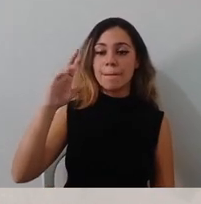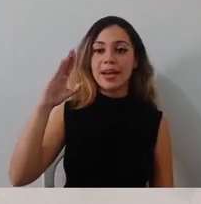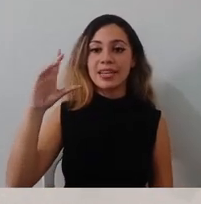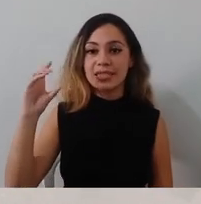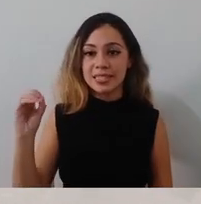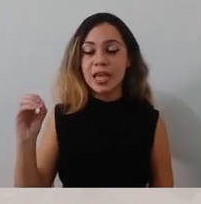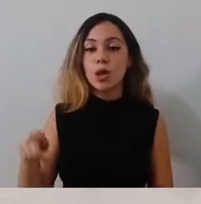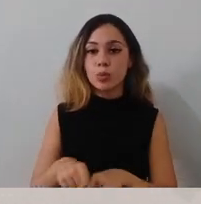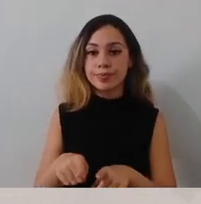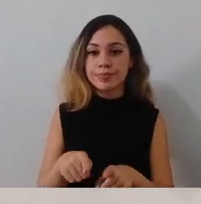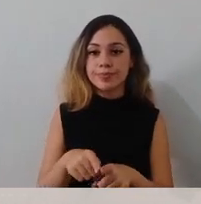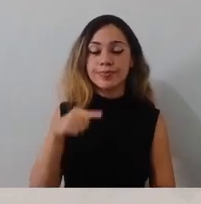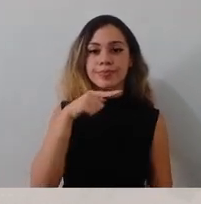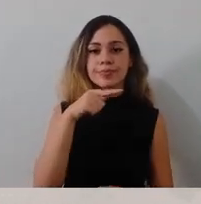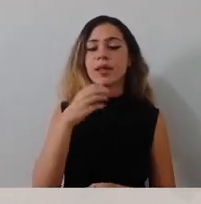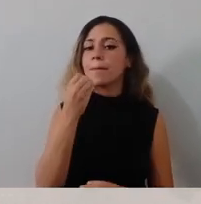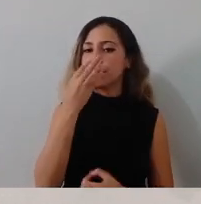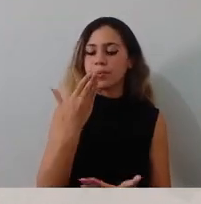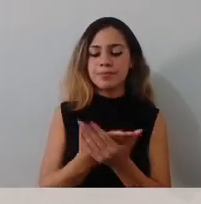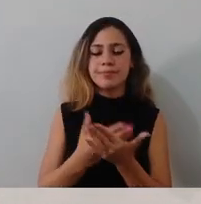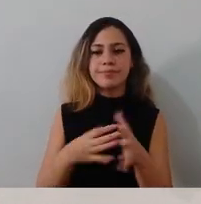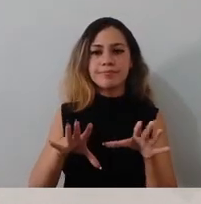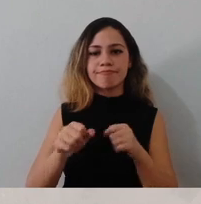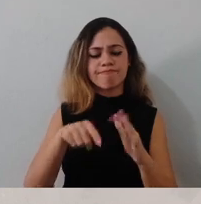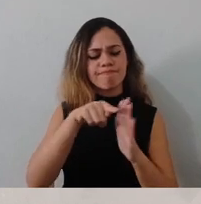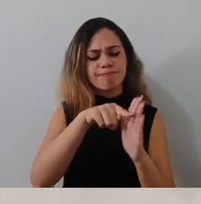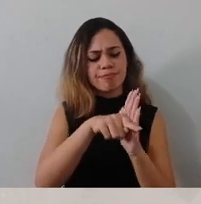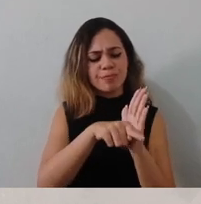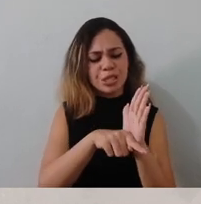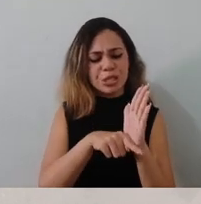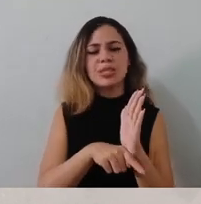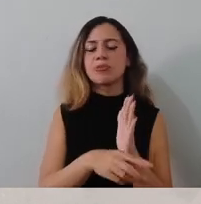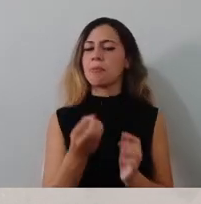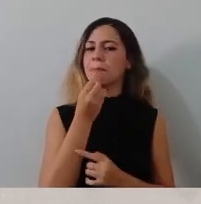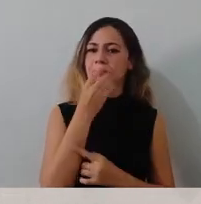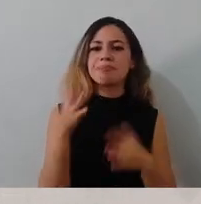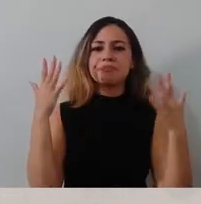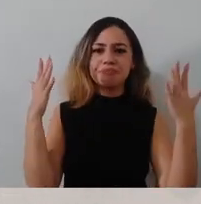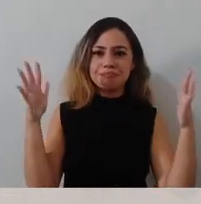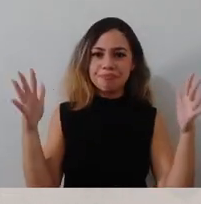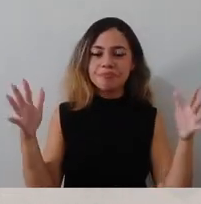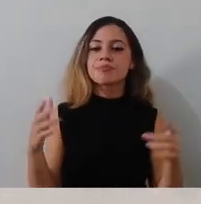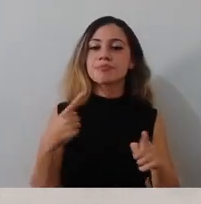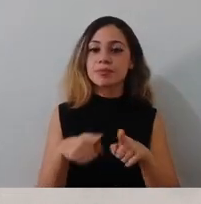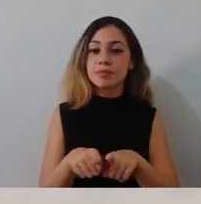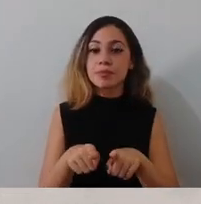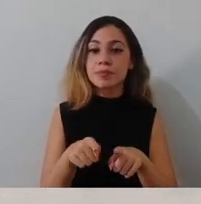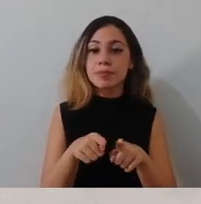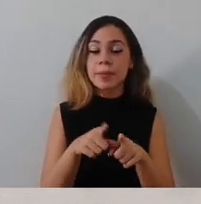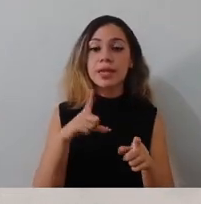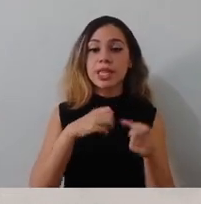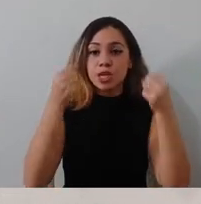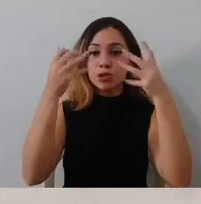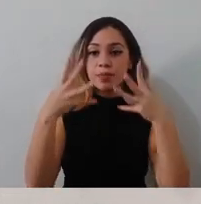Vai tentar trazer ele aqui para conversar. que é da UFRJ e tudo, Pesquisador né? Pesquisador cientista. Fiocruz. É uma